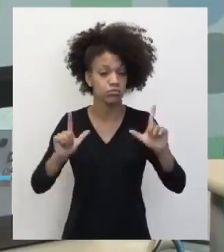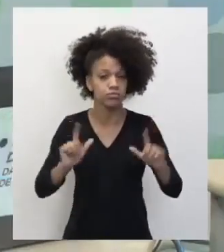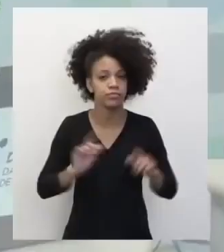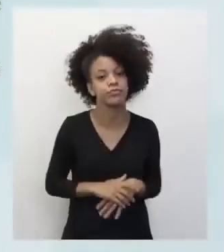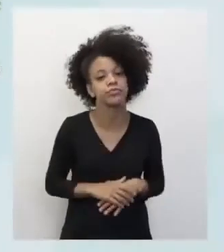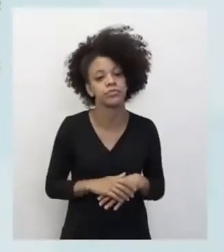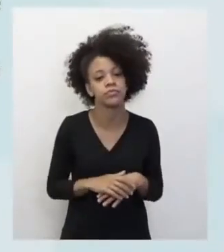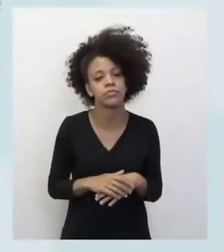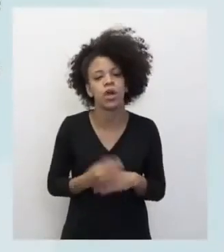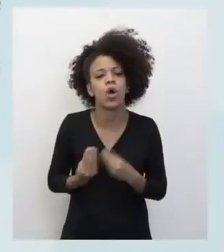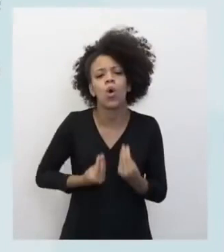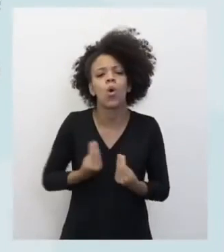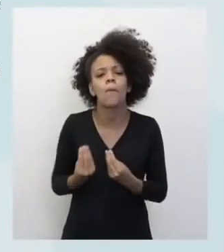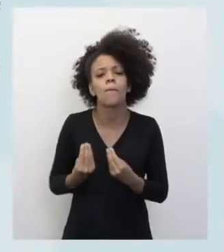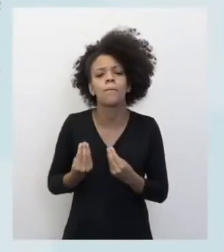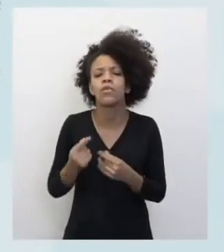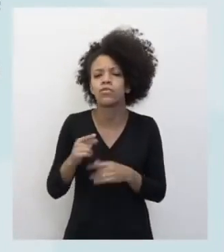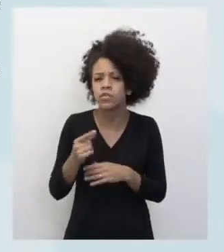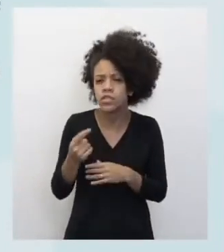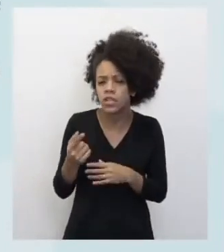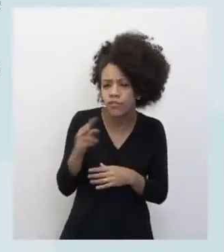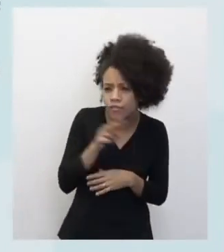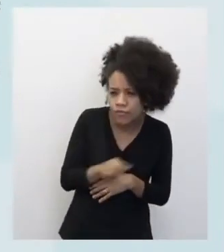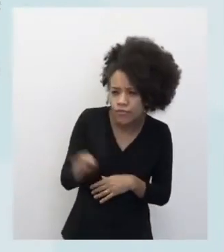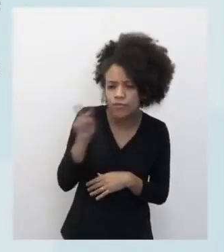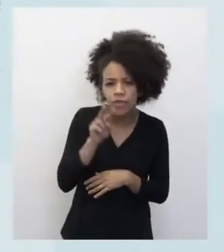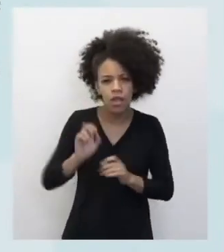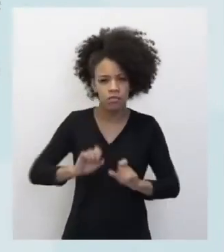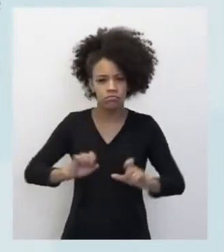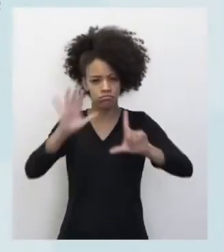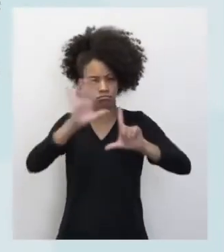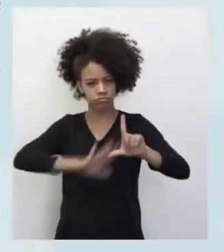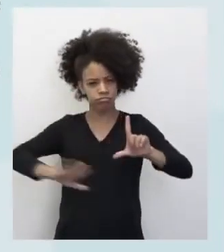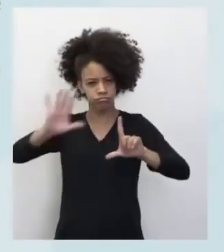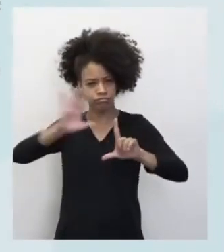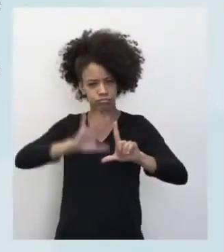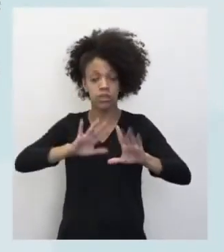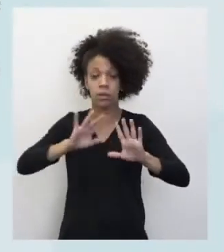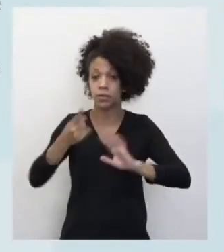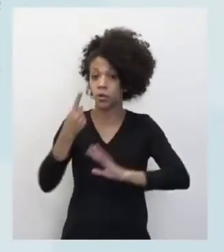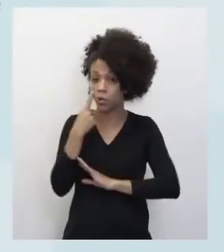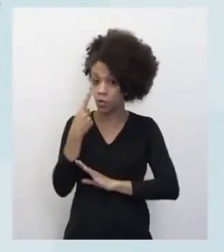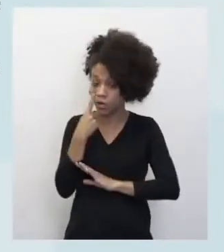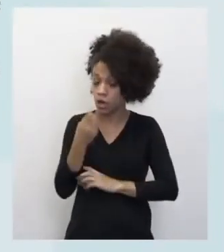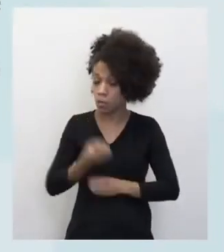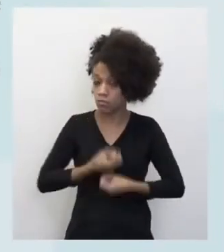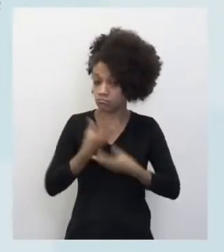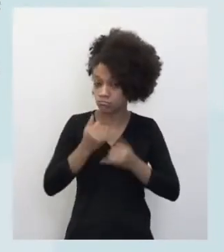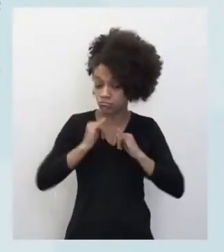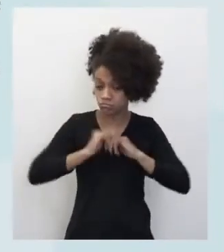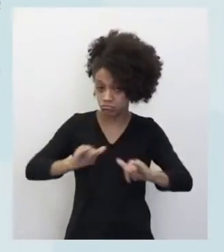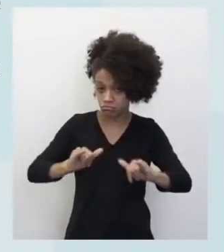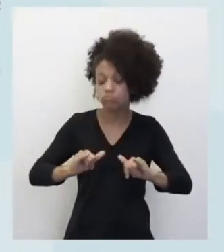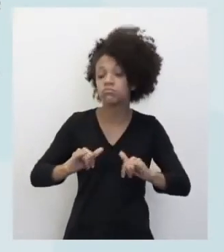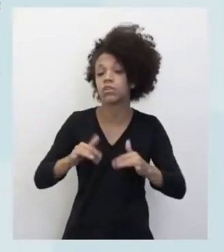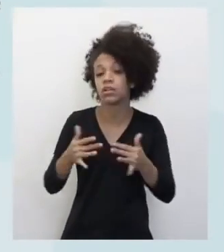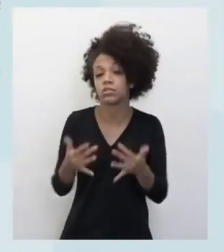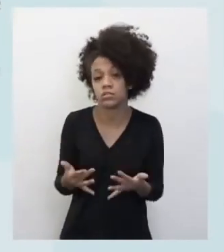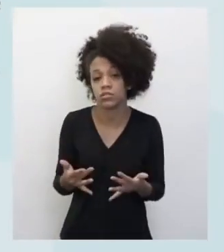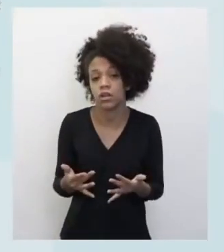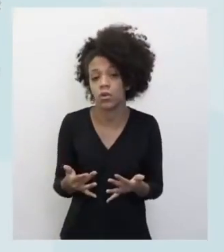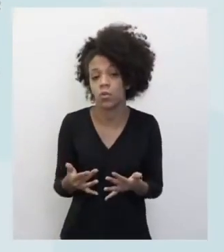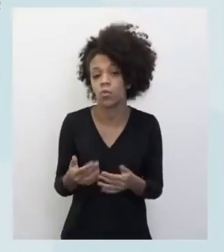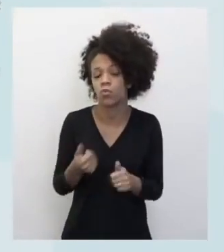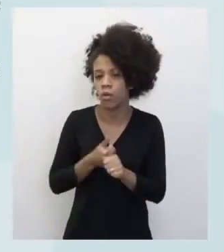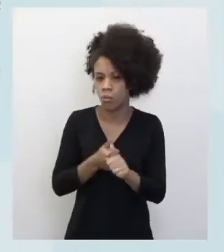como são as imagens que você observa? Então, isso, para você olhar para uma notícia, tá? Você está olhando uma notícia que está